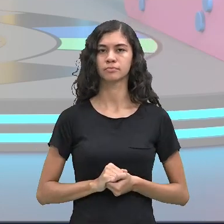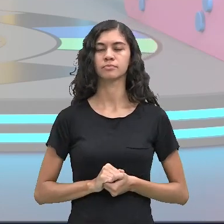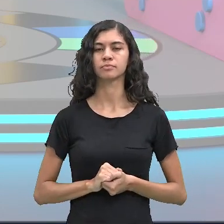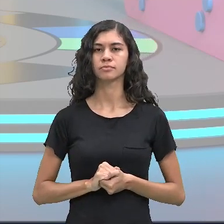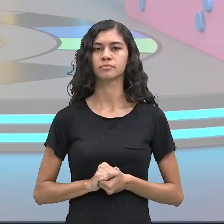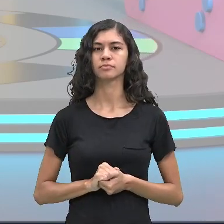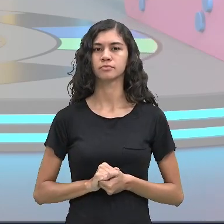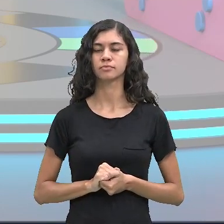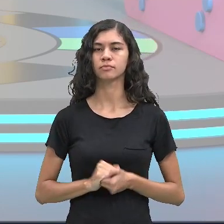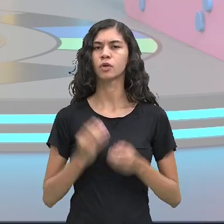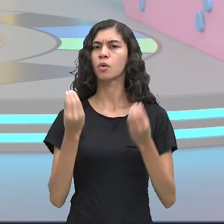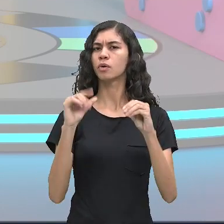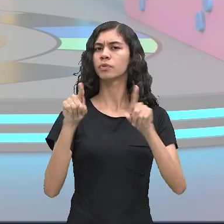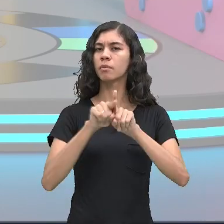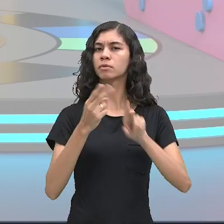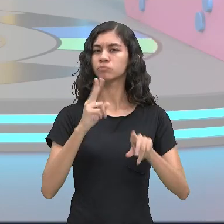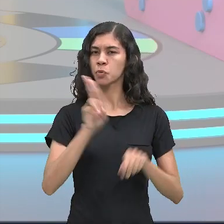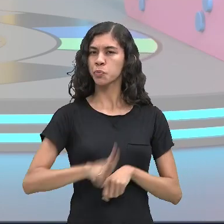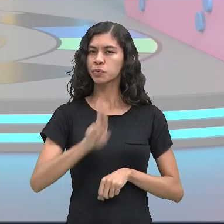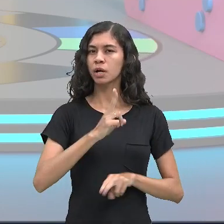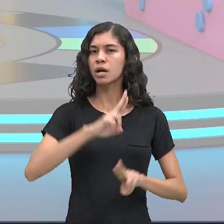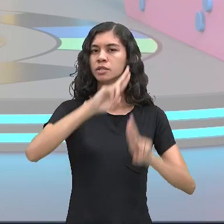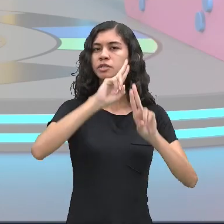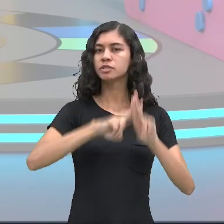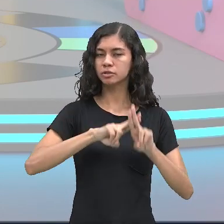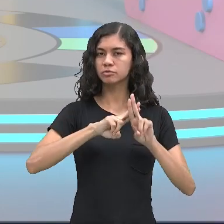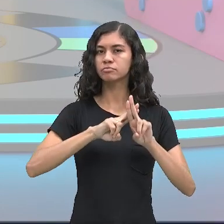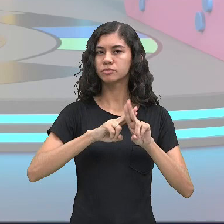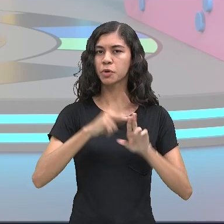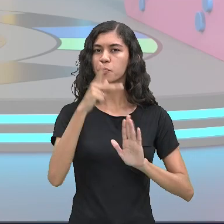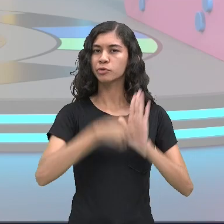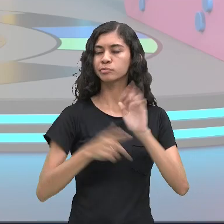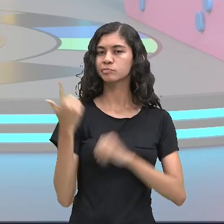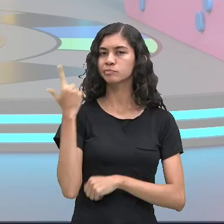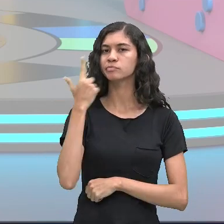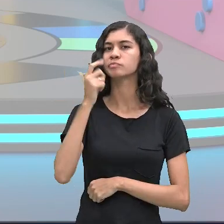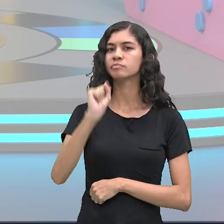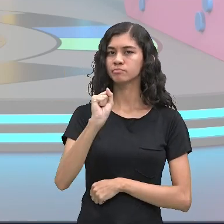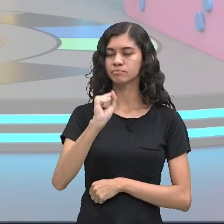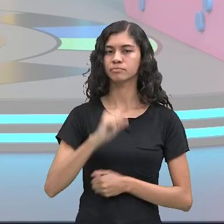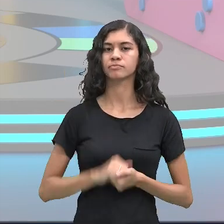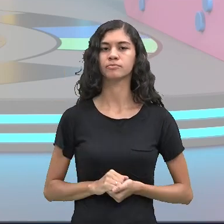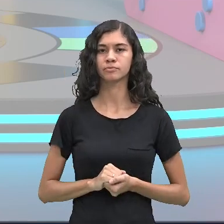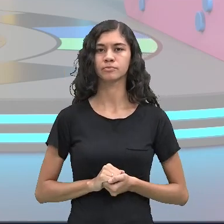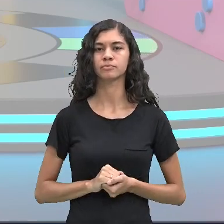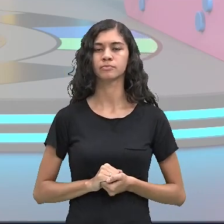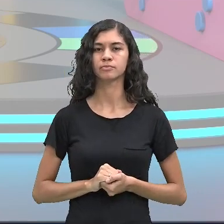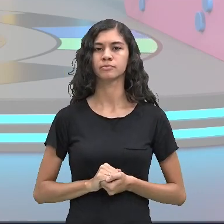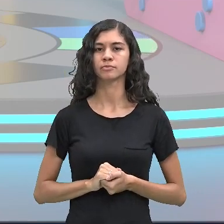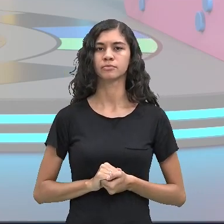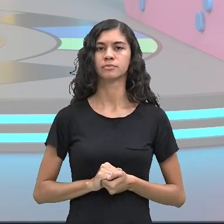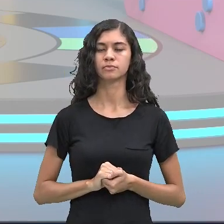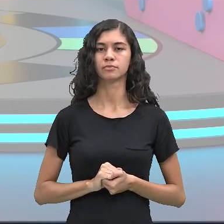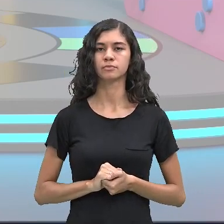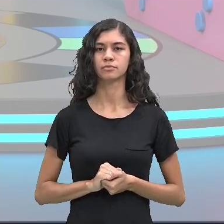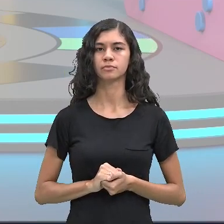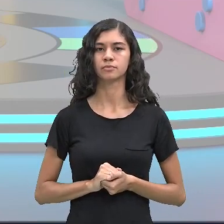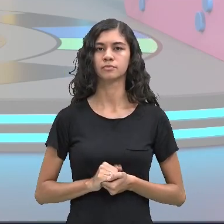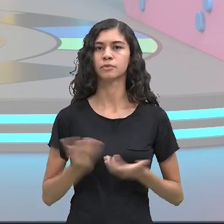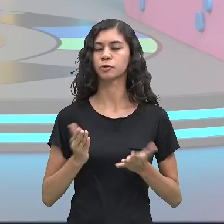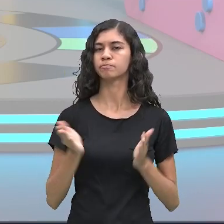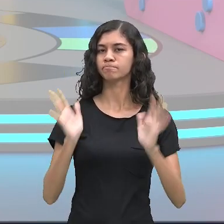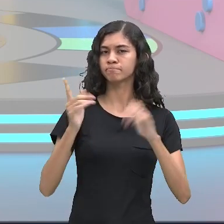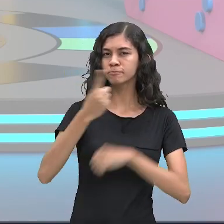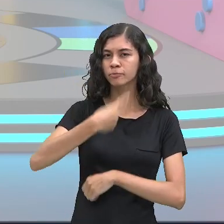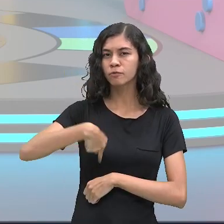@centrodemídias_am. Coloca também a nossa hashtag Projeto Conquistar Seducan, tá certo? Pessoal, aqui eu me despeço